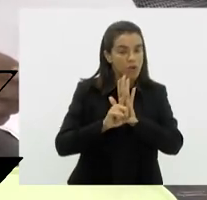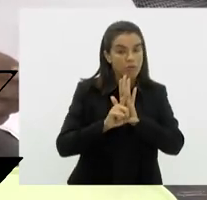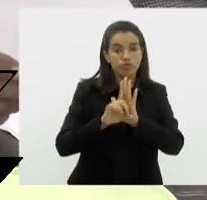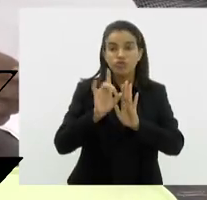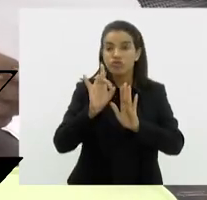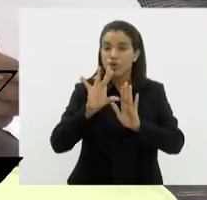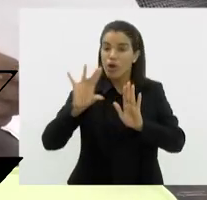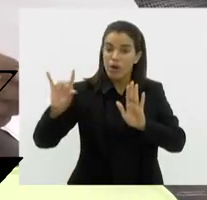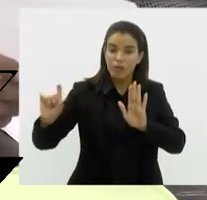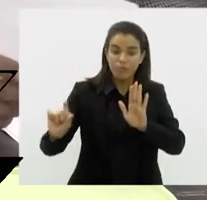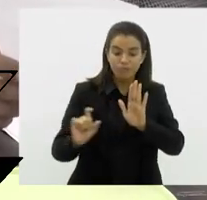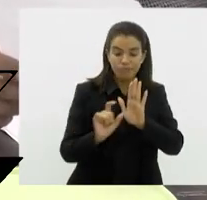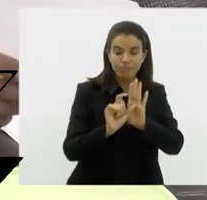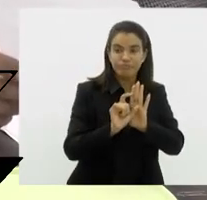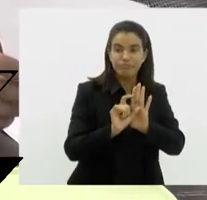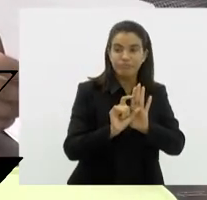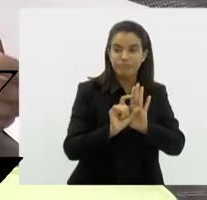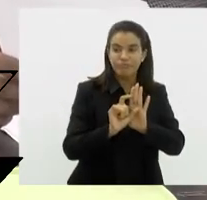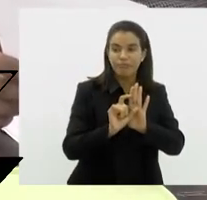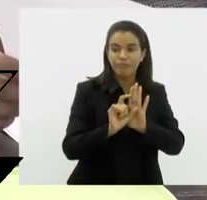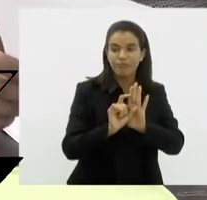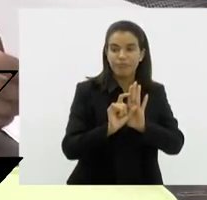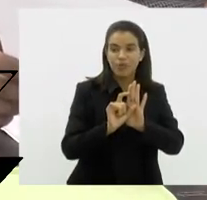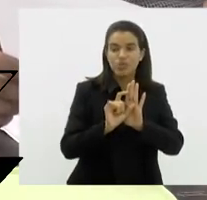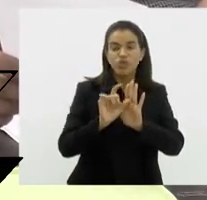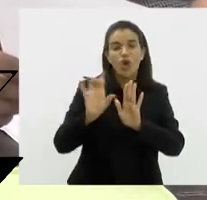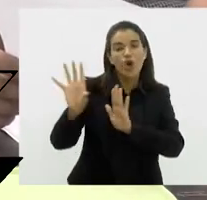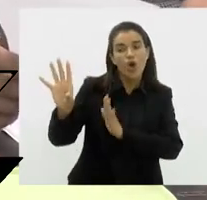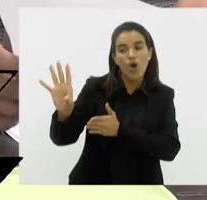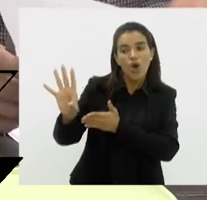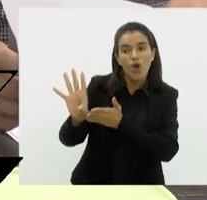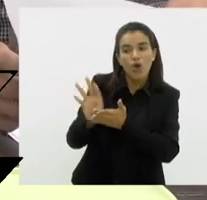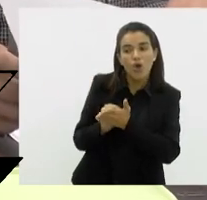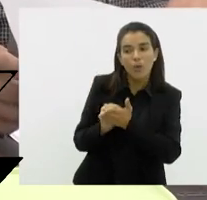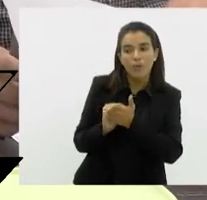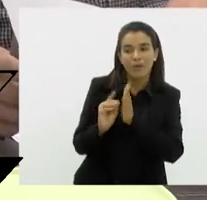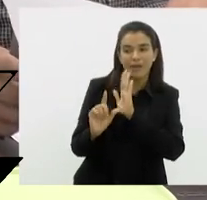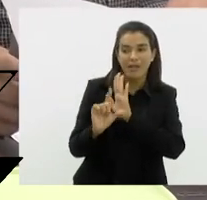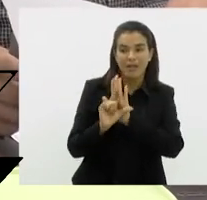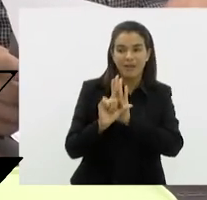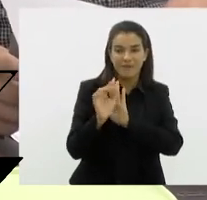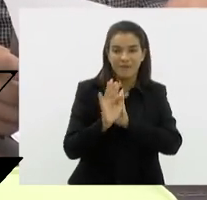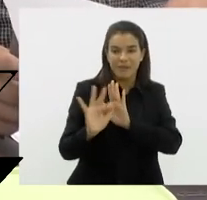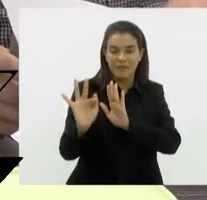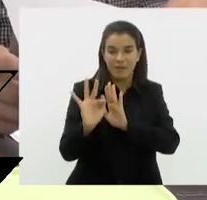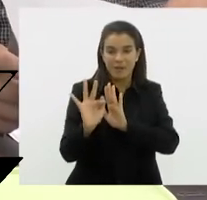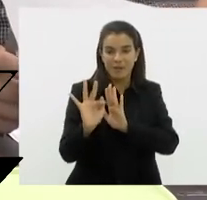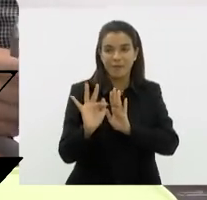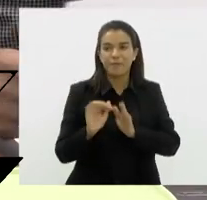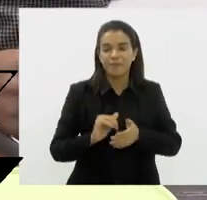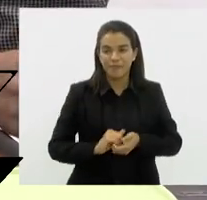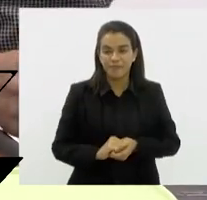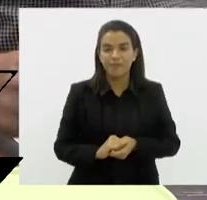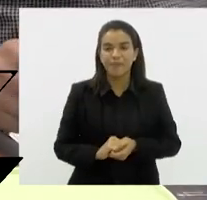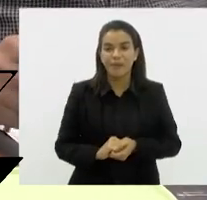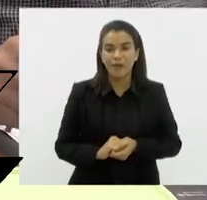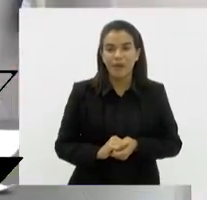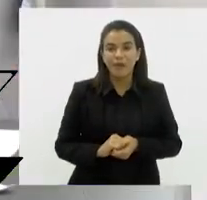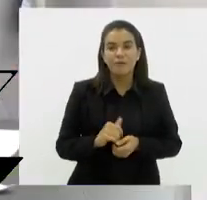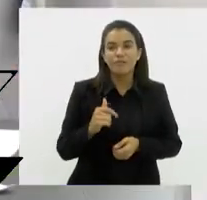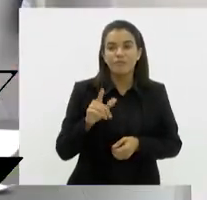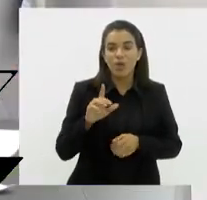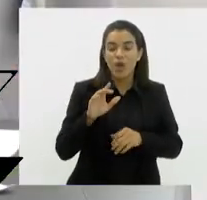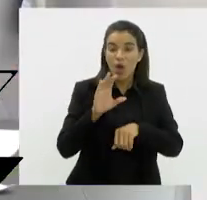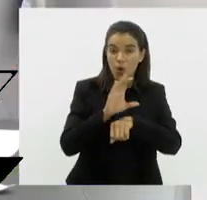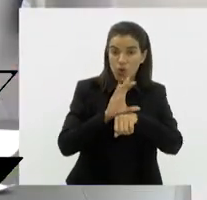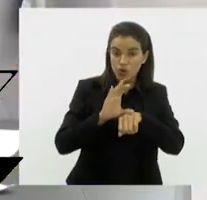inclui uma medida, digamos assim... Copiando a lei federal. Copiando a lei federal. Então eu vou... Na verdade, não mudo o parecer, porque o parecer é pela constitucionalidade